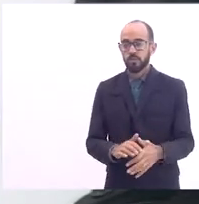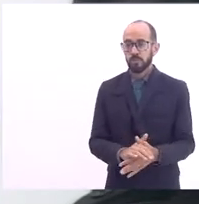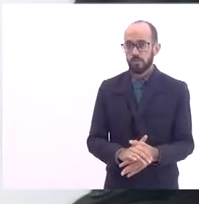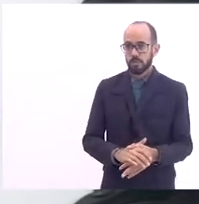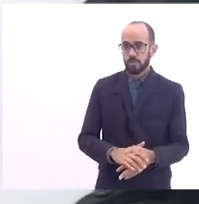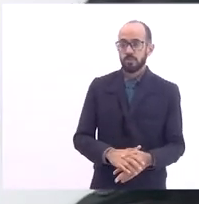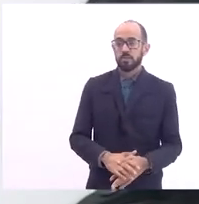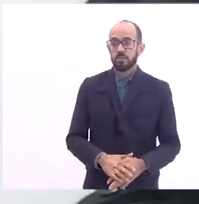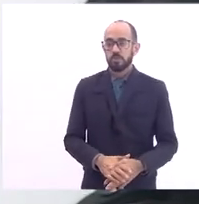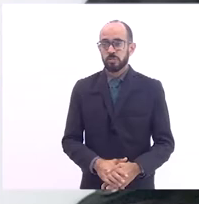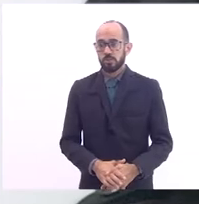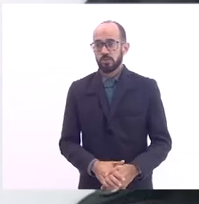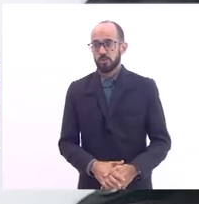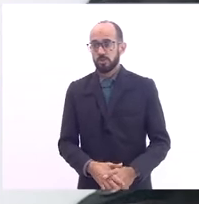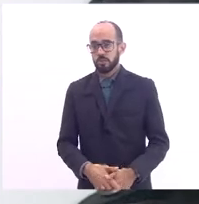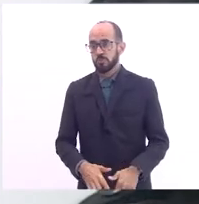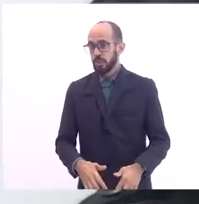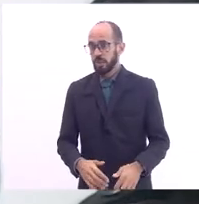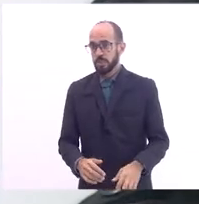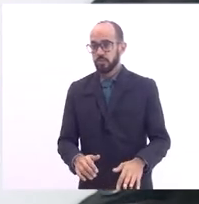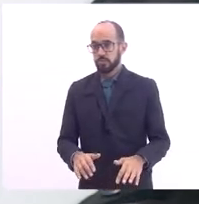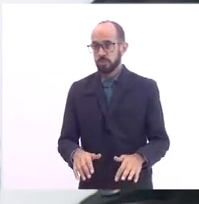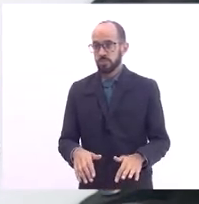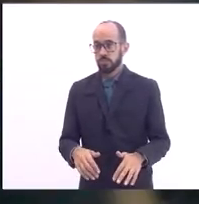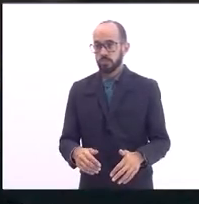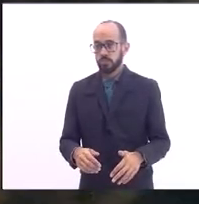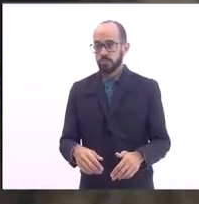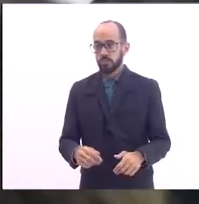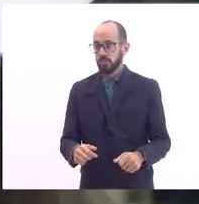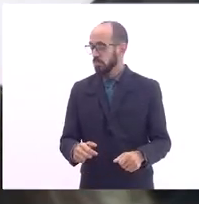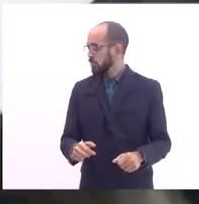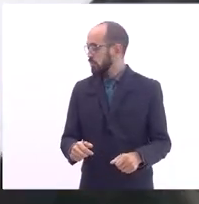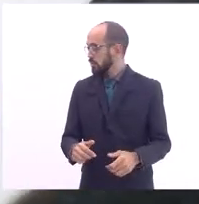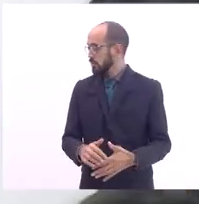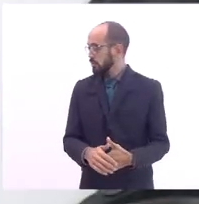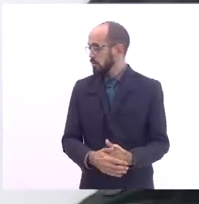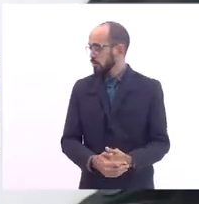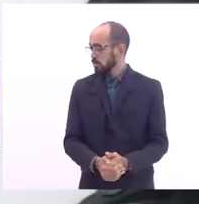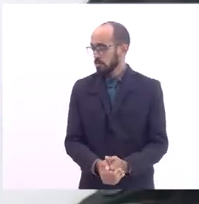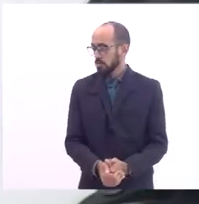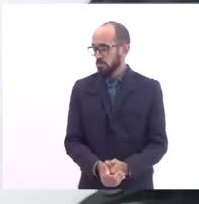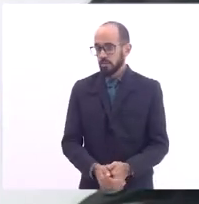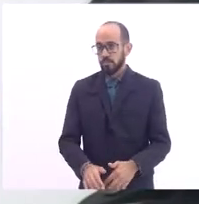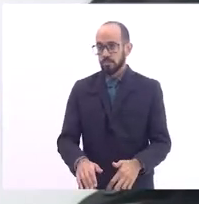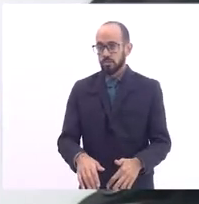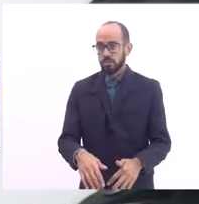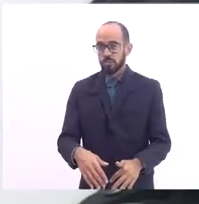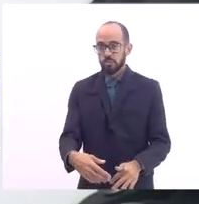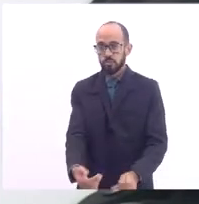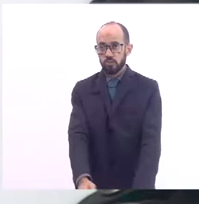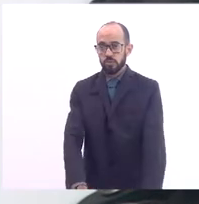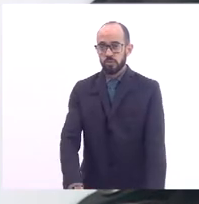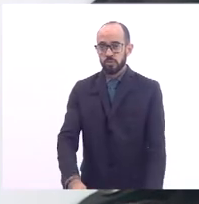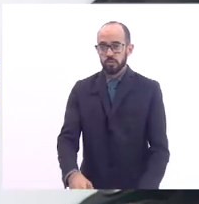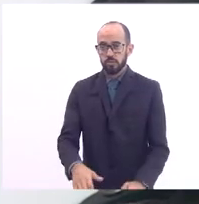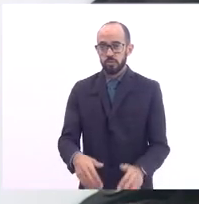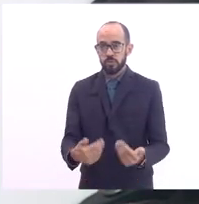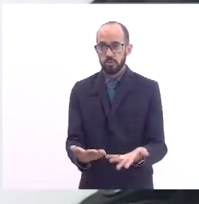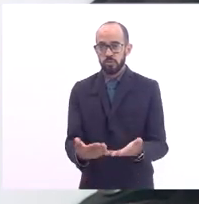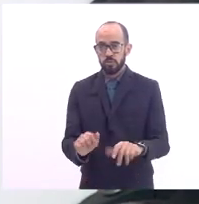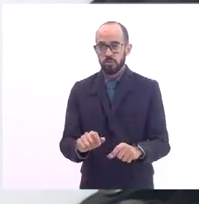Foi dito que os industriais não têm acesso à energia. Na verdade, o que está acontecendo com as indústrias